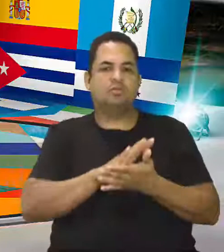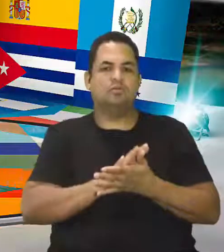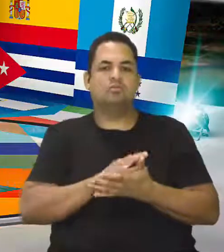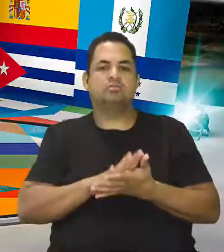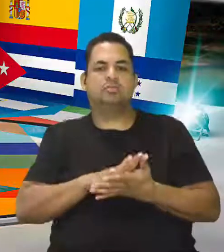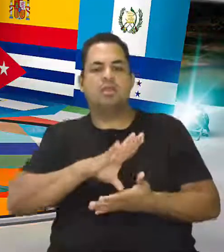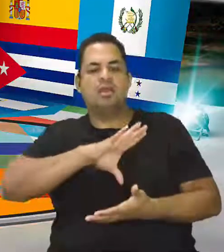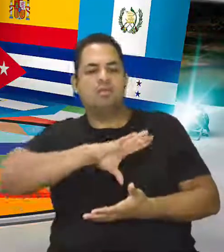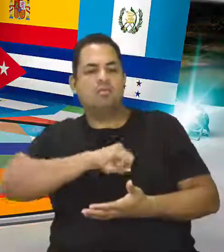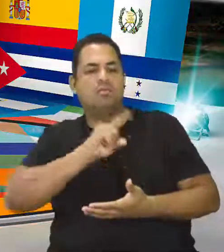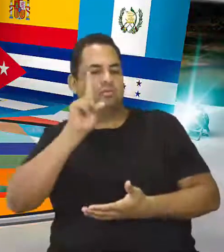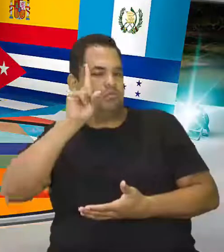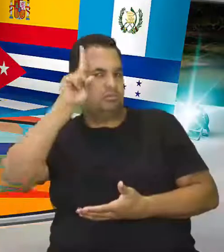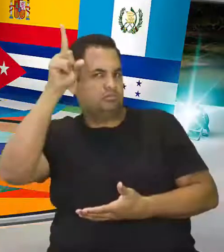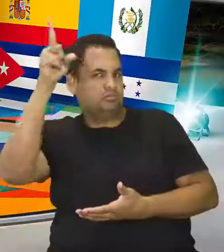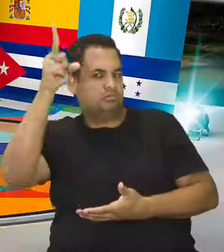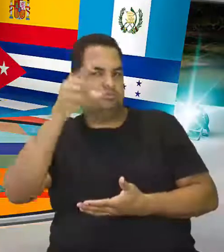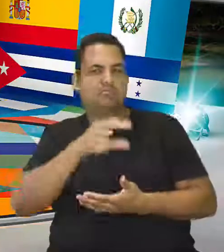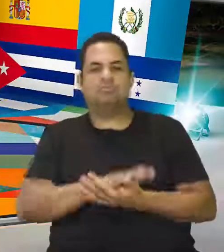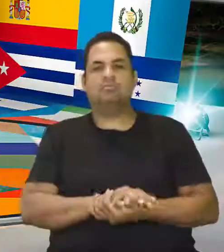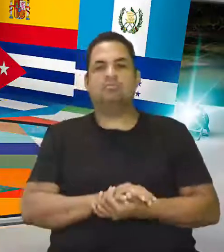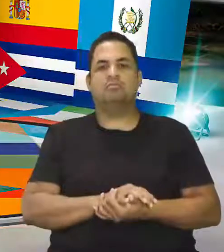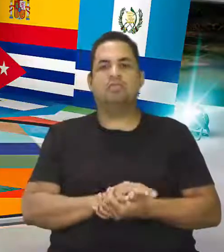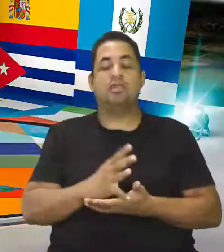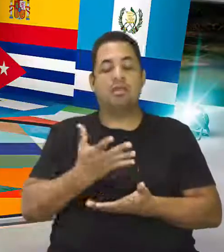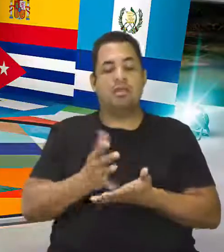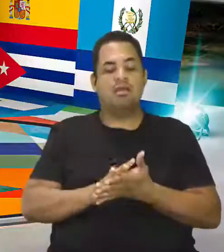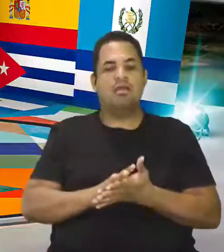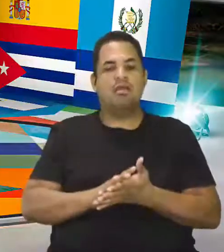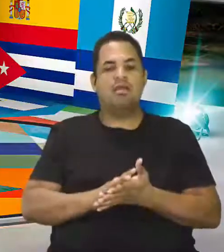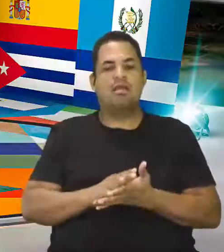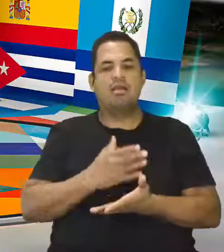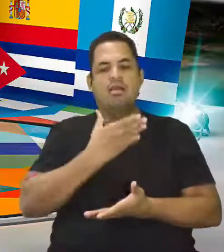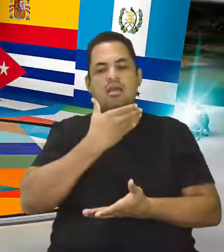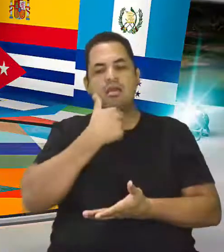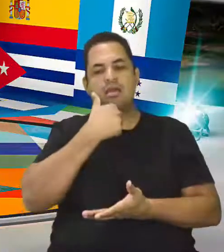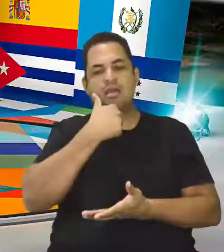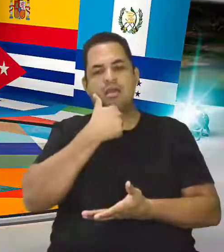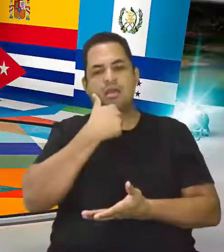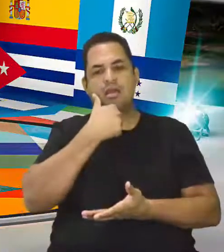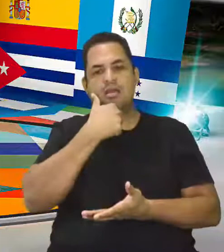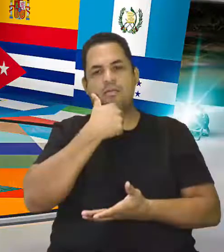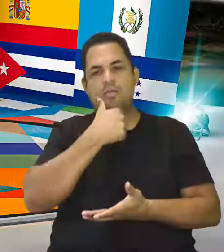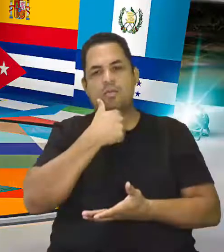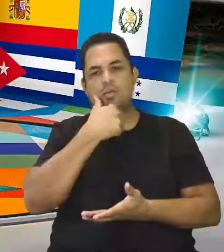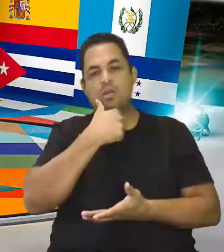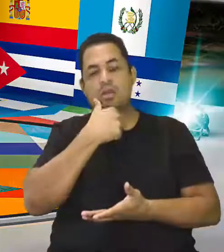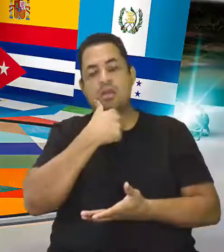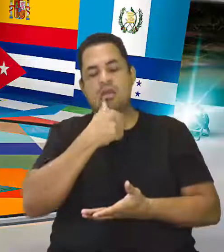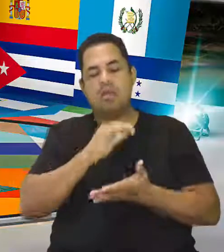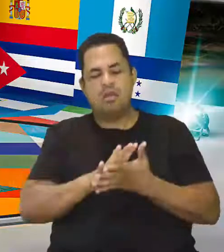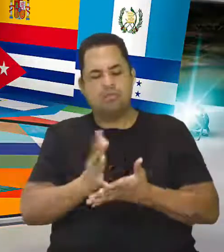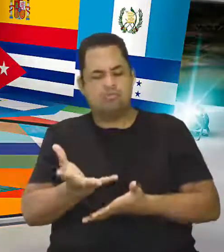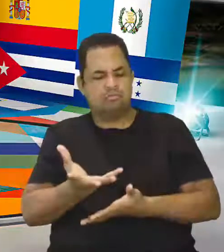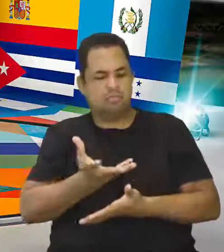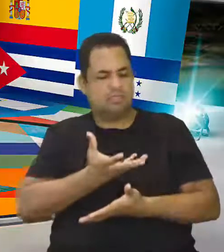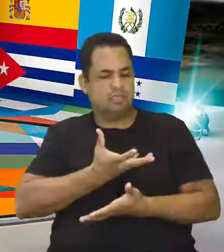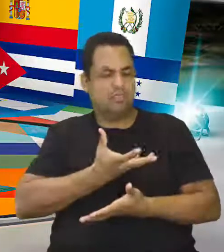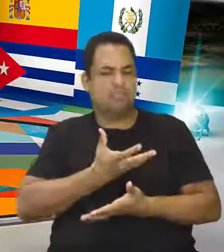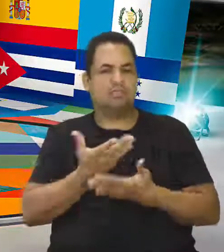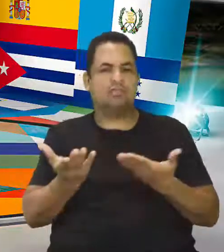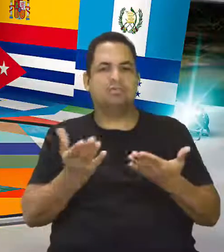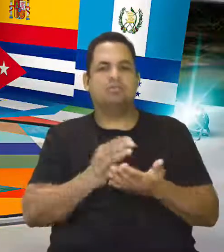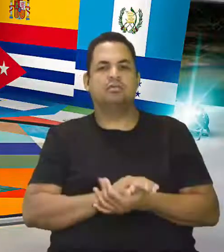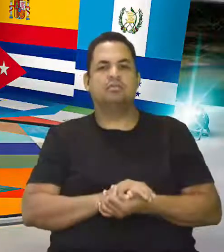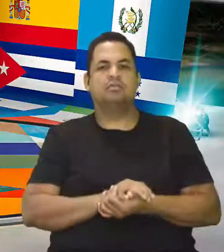amor idealizado, da mulher desejada e nem sempre tida. Então, vocês podem observar que